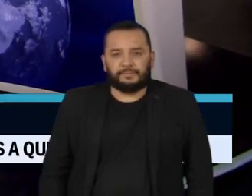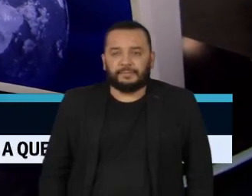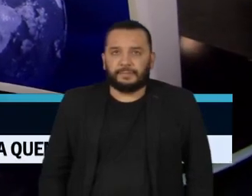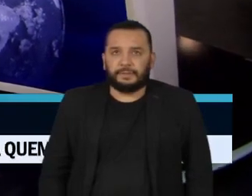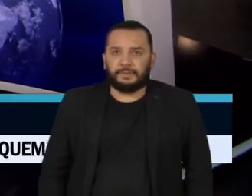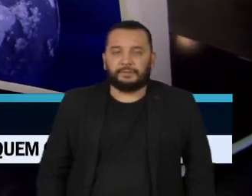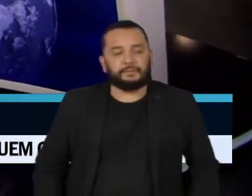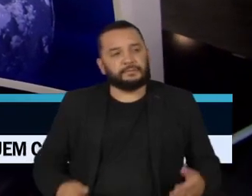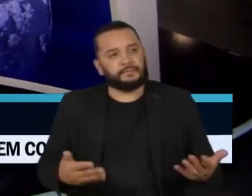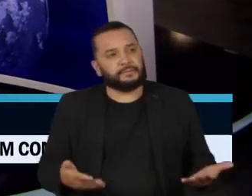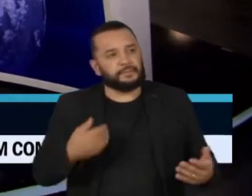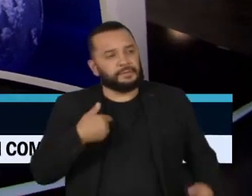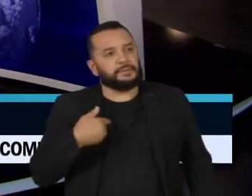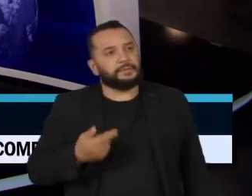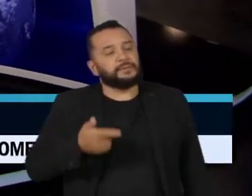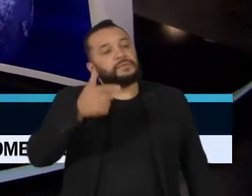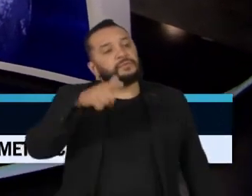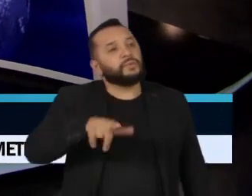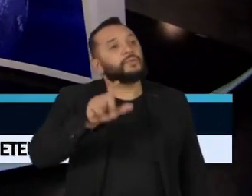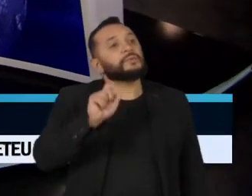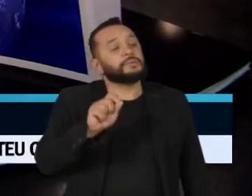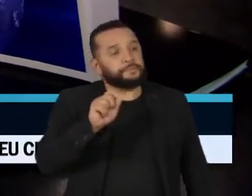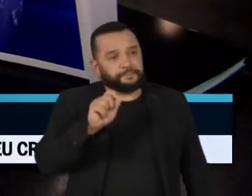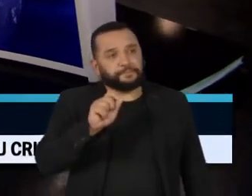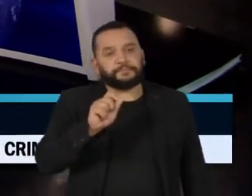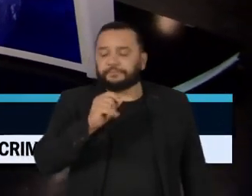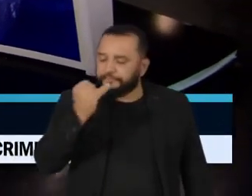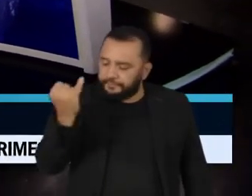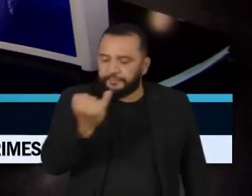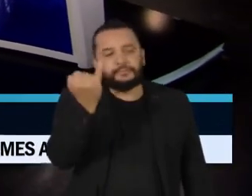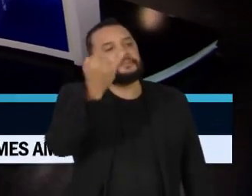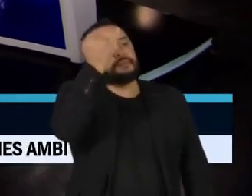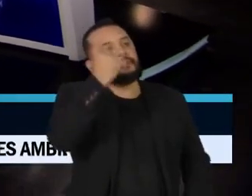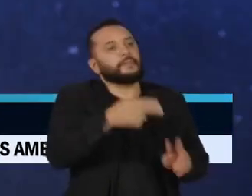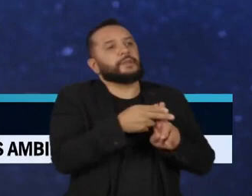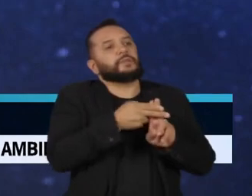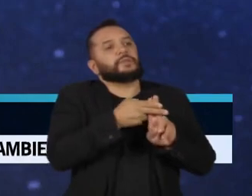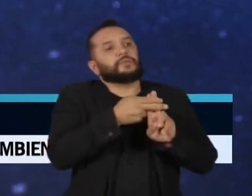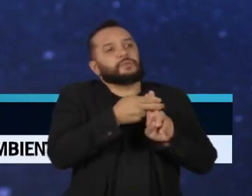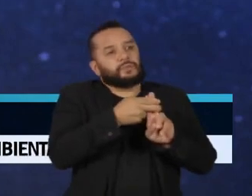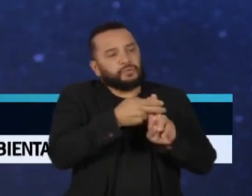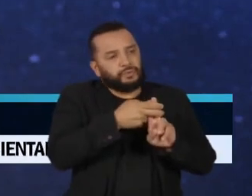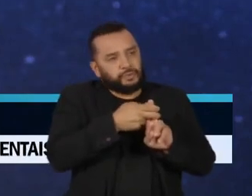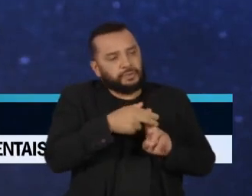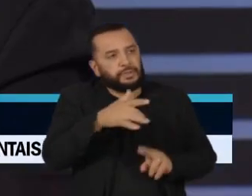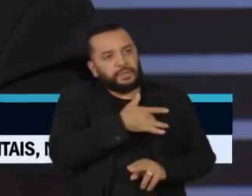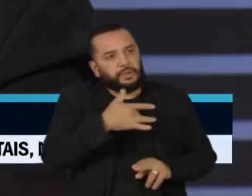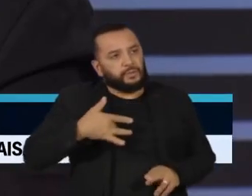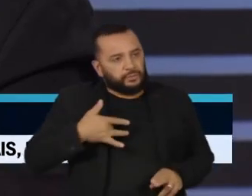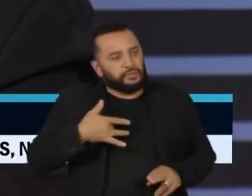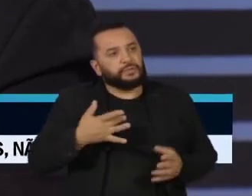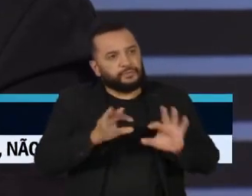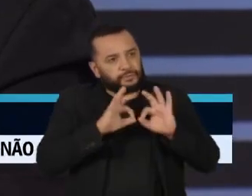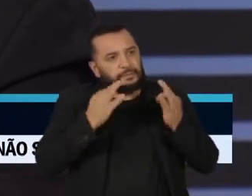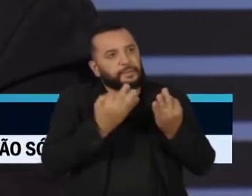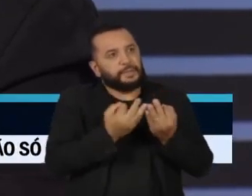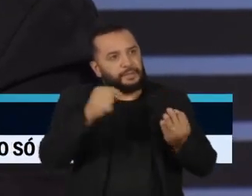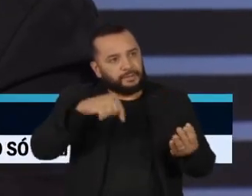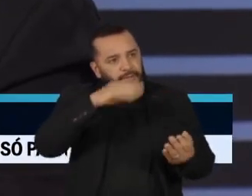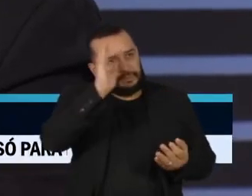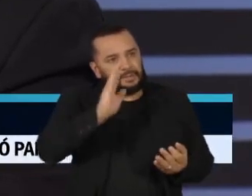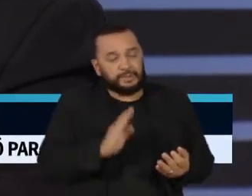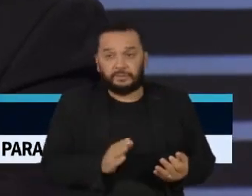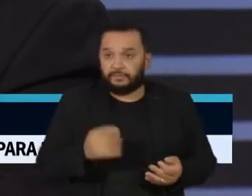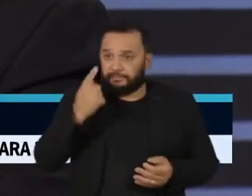Cortelli, mais uma vez se evidencia a importância do SUS na saúde do país, né? Ótima notícia esse decreto. E quando a gente olha uma